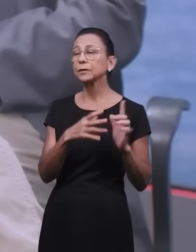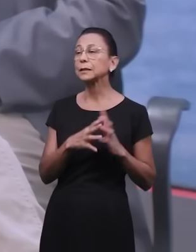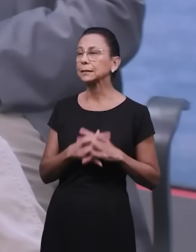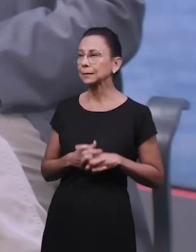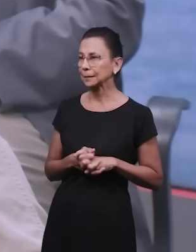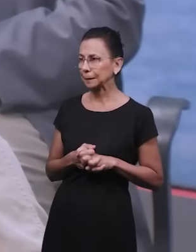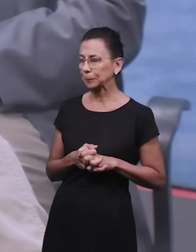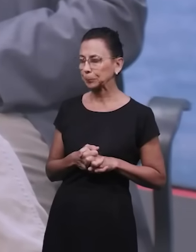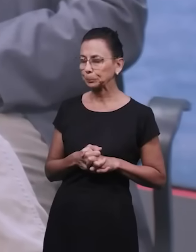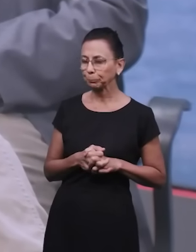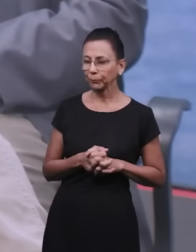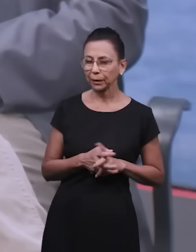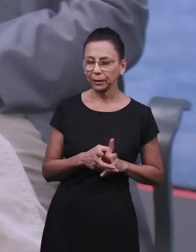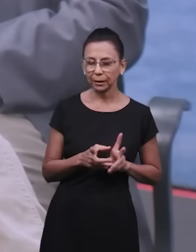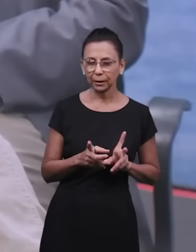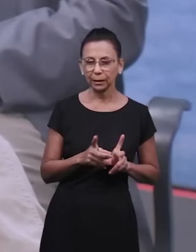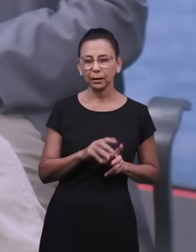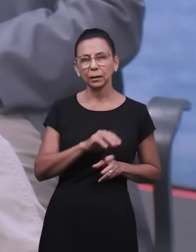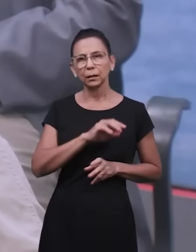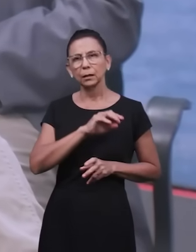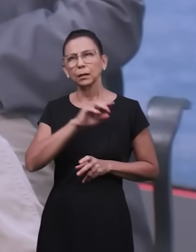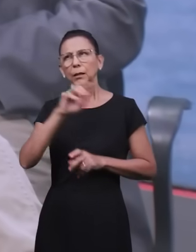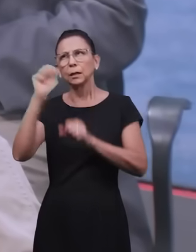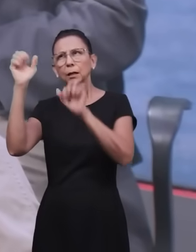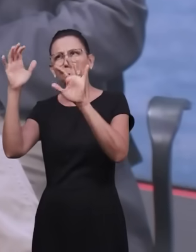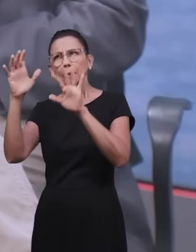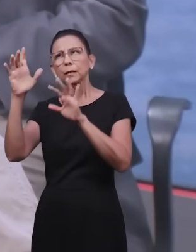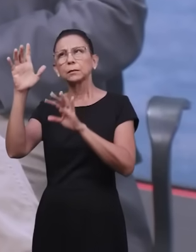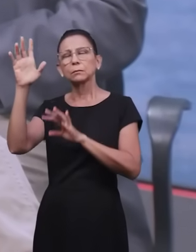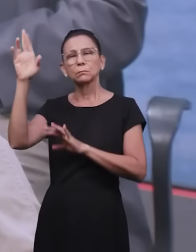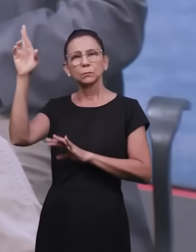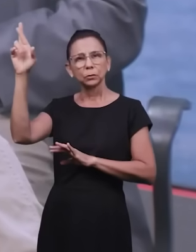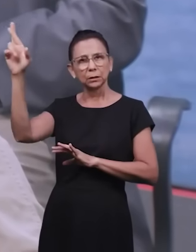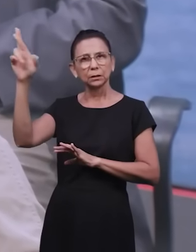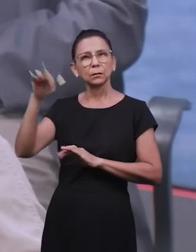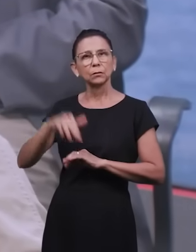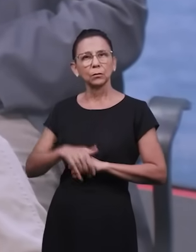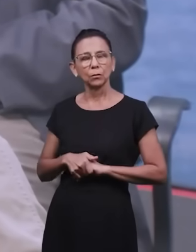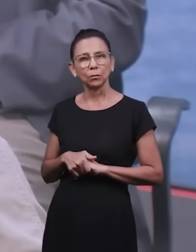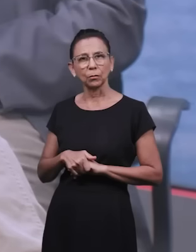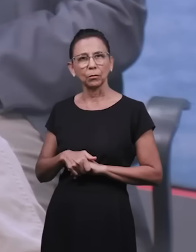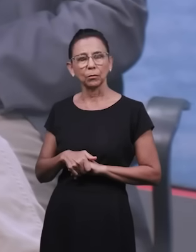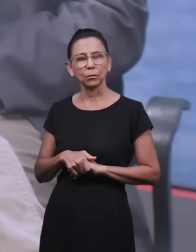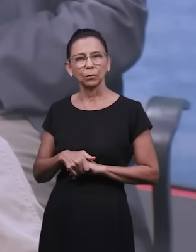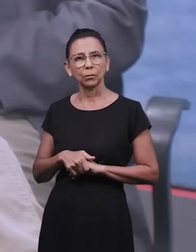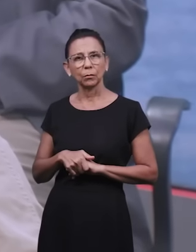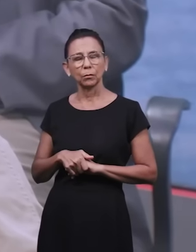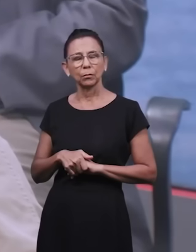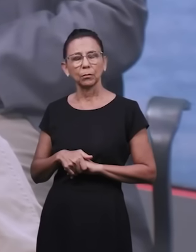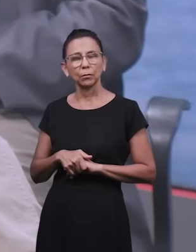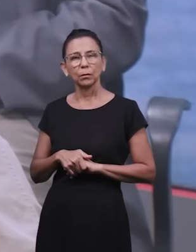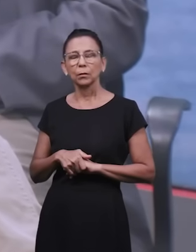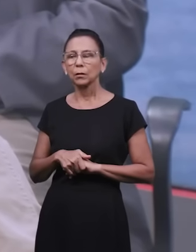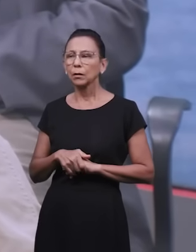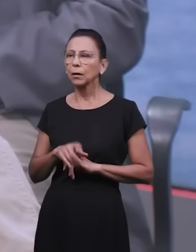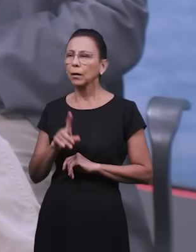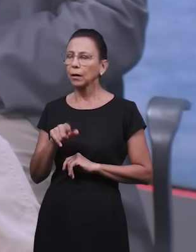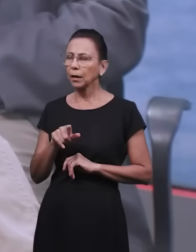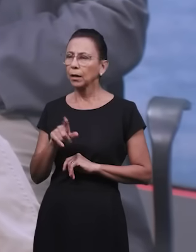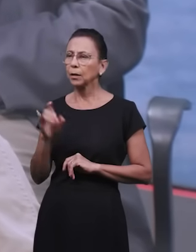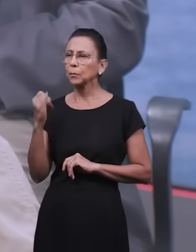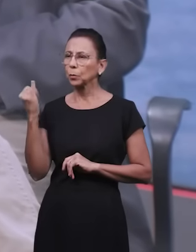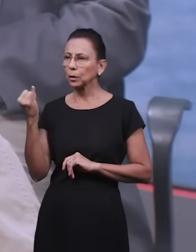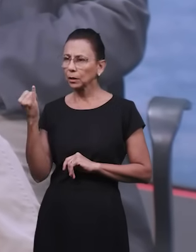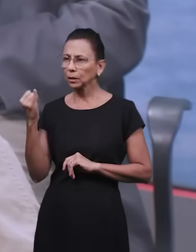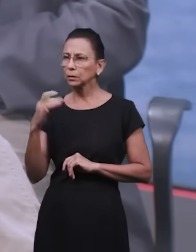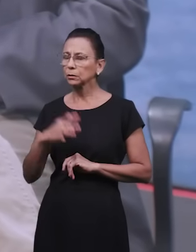a bênção do Senhor, o recurso do Senhor é um recurso válido e que de